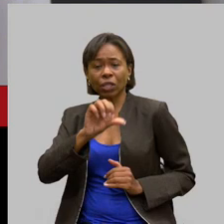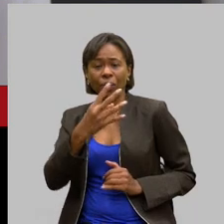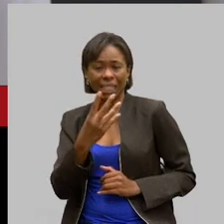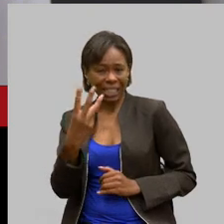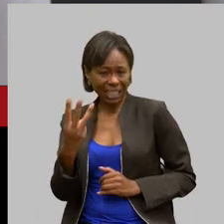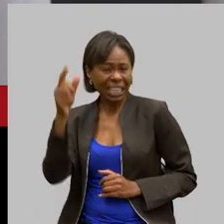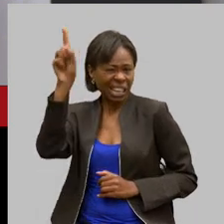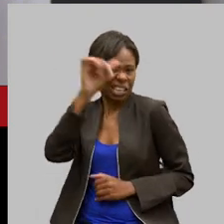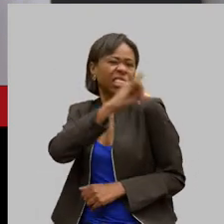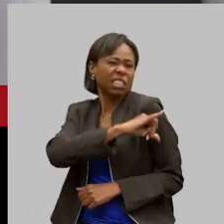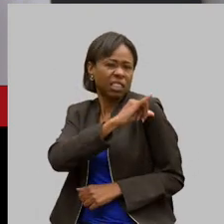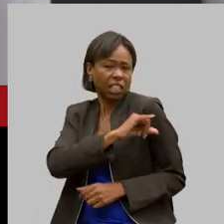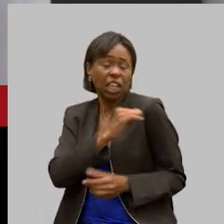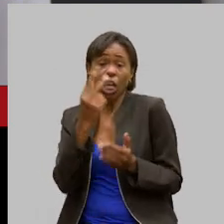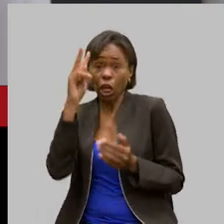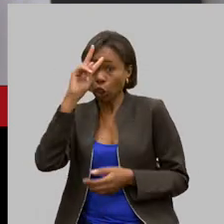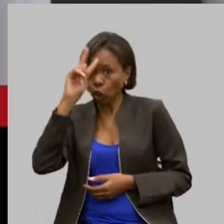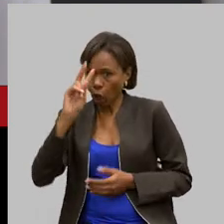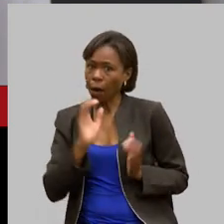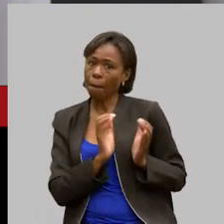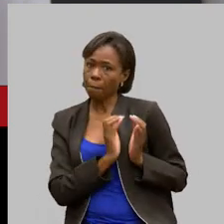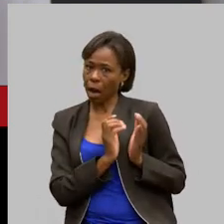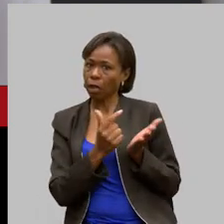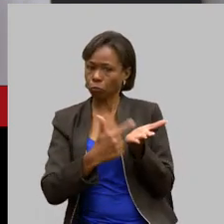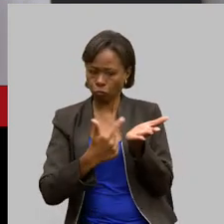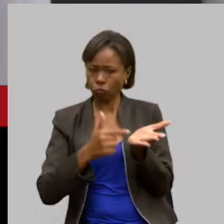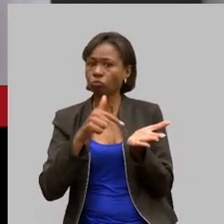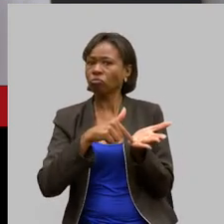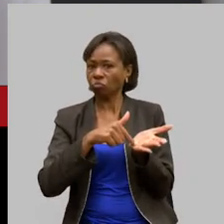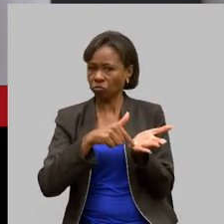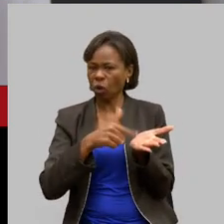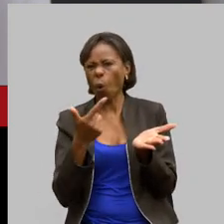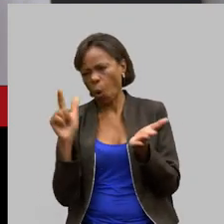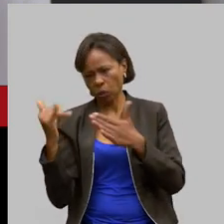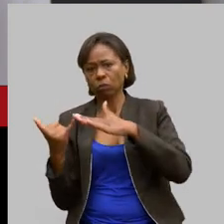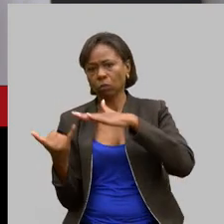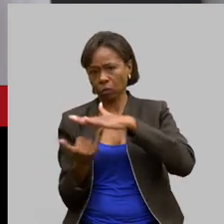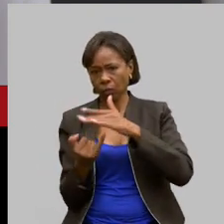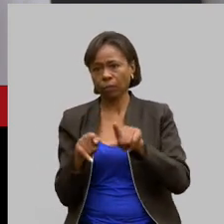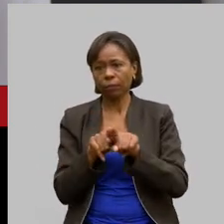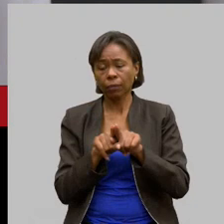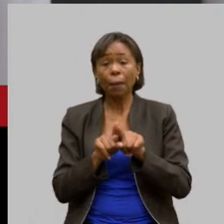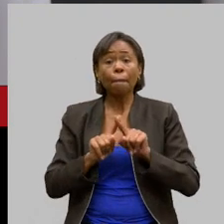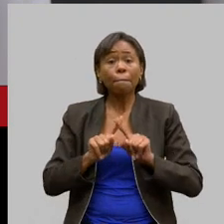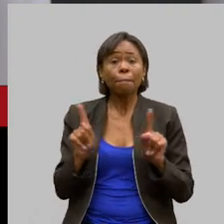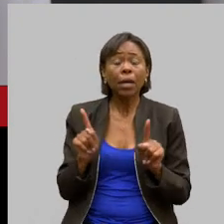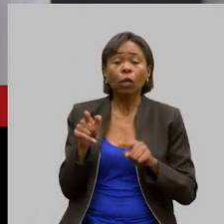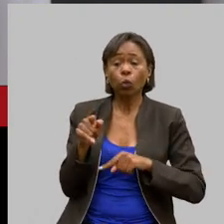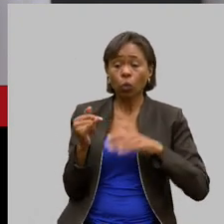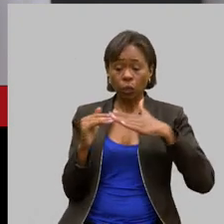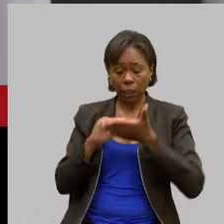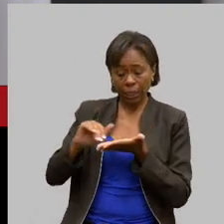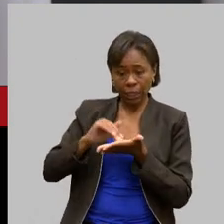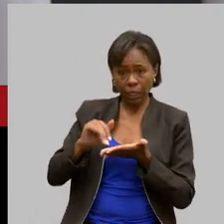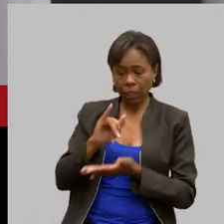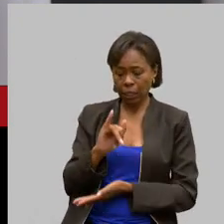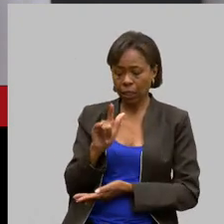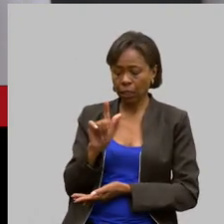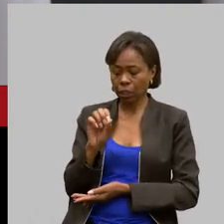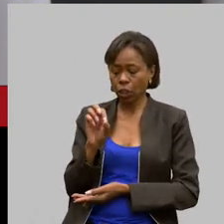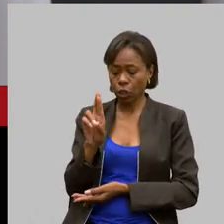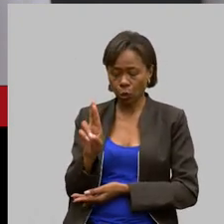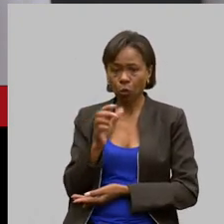aqui da pai no meu livro Como de outras instituições mas secretário Igor e as